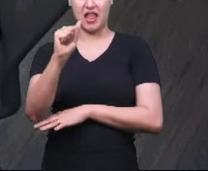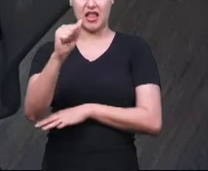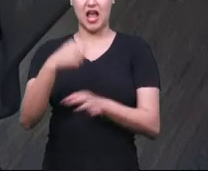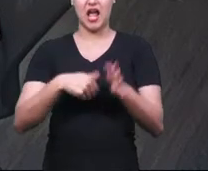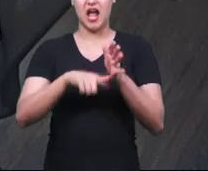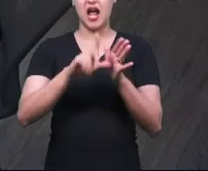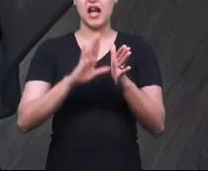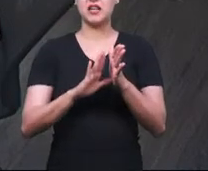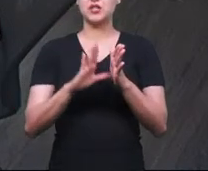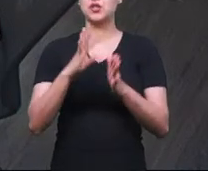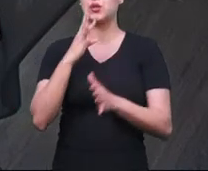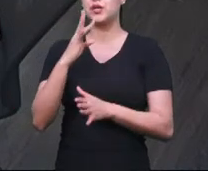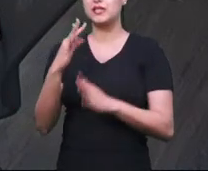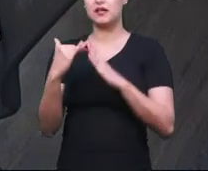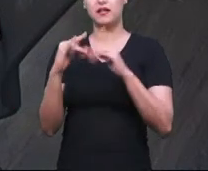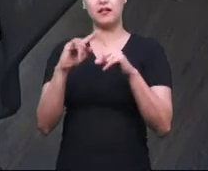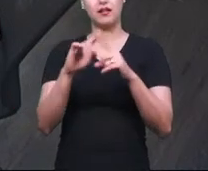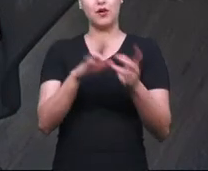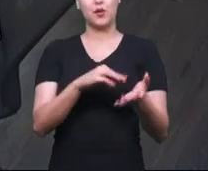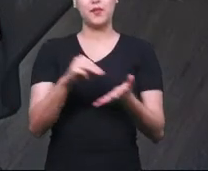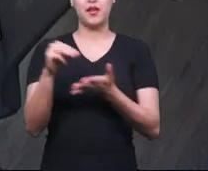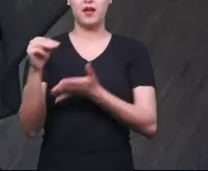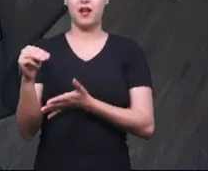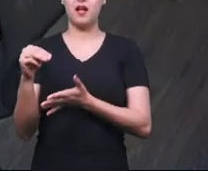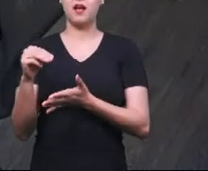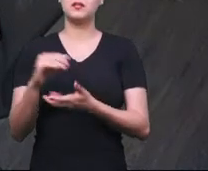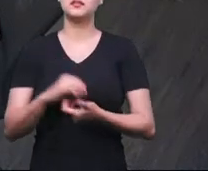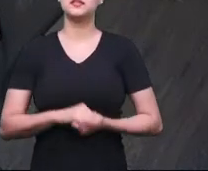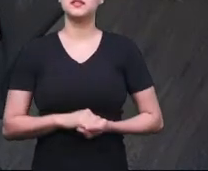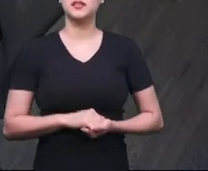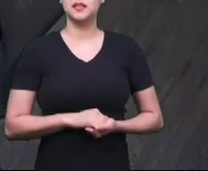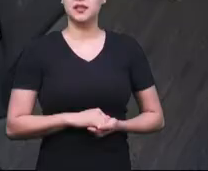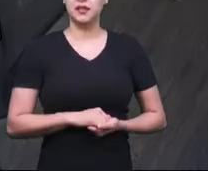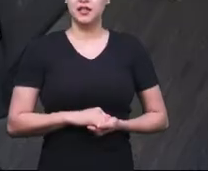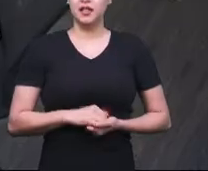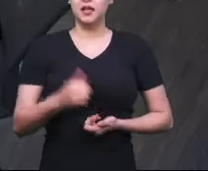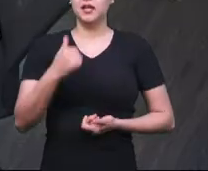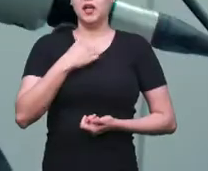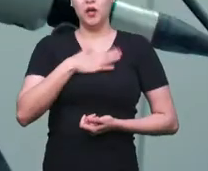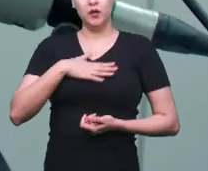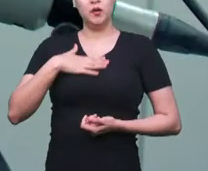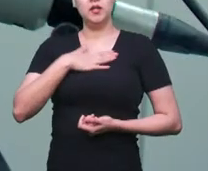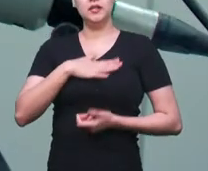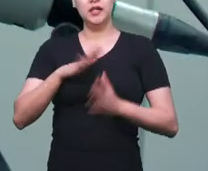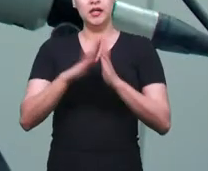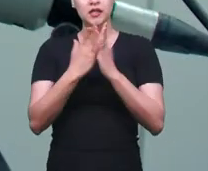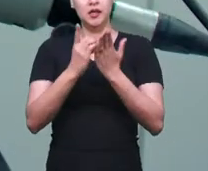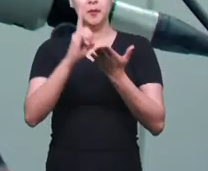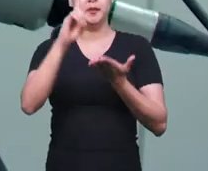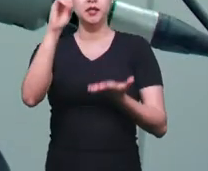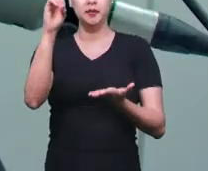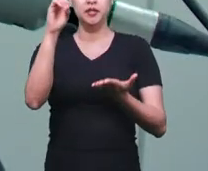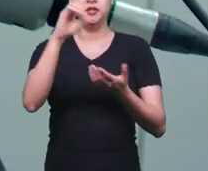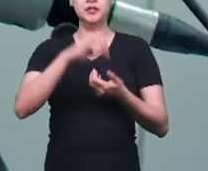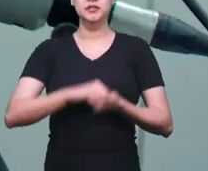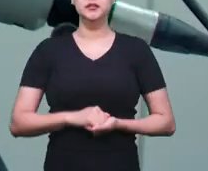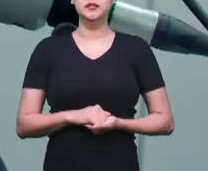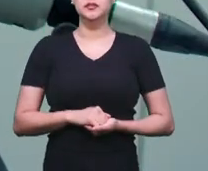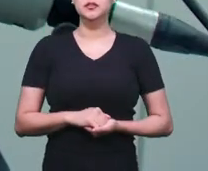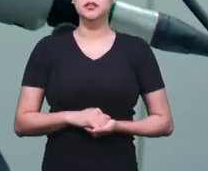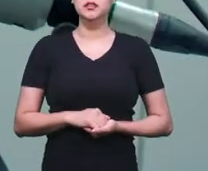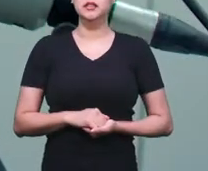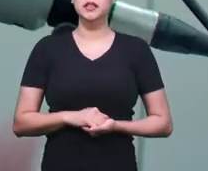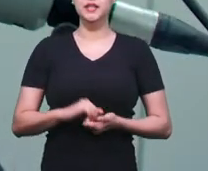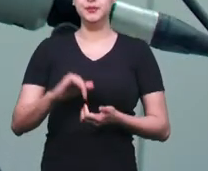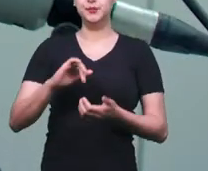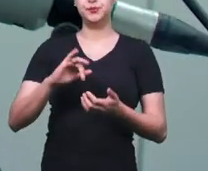Cristã Maranata, foi uma coisa que me fez gostar da Bíblia. Quando eu li a Parábola da